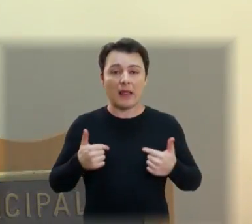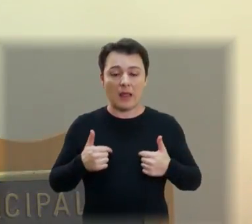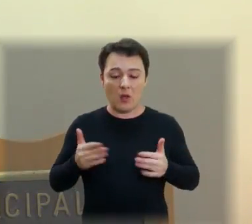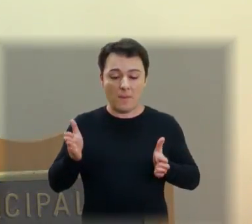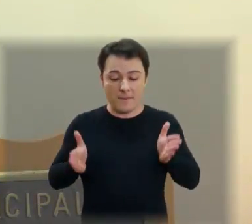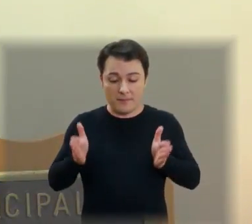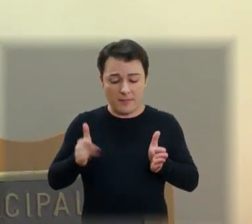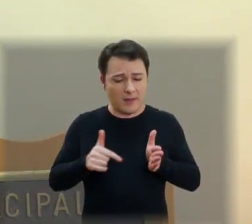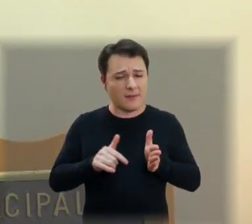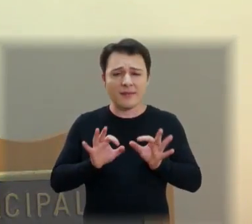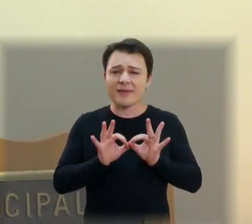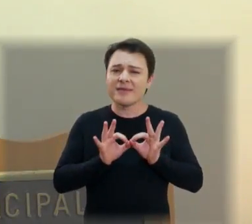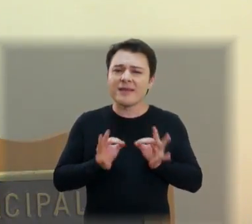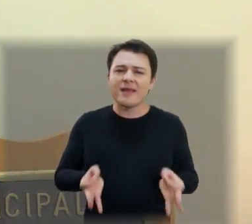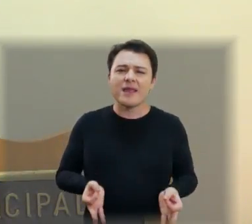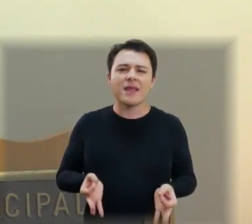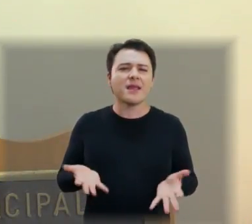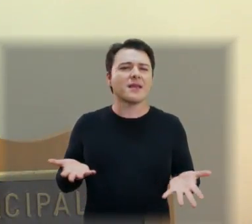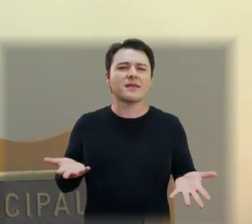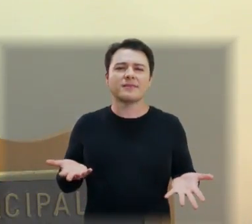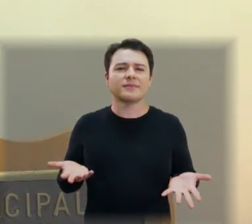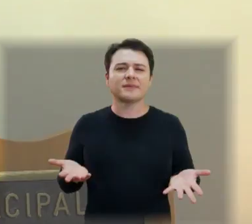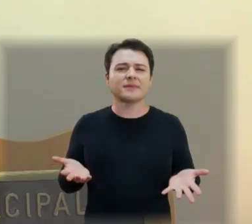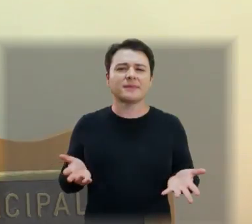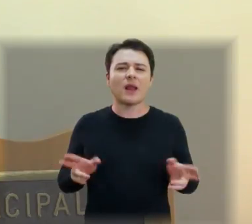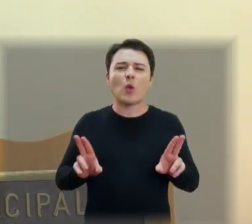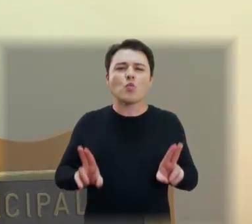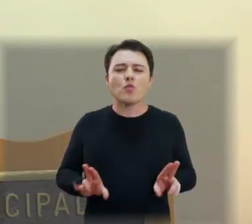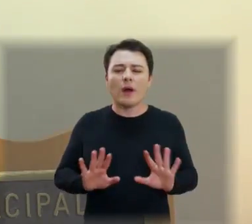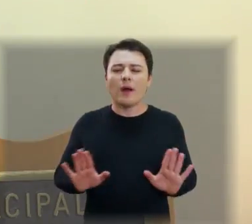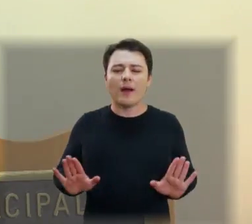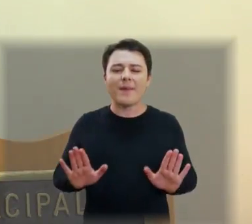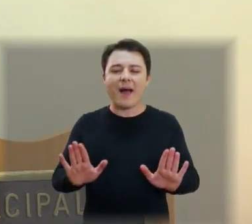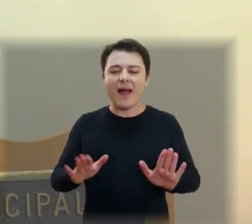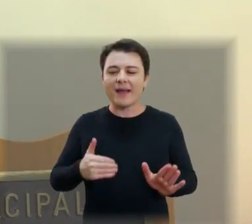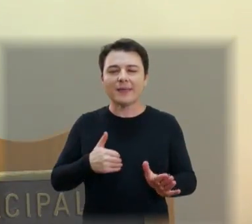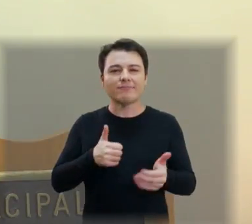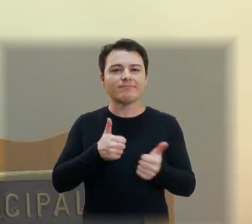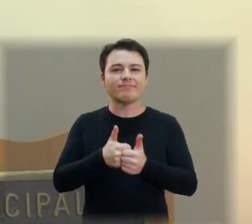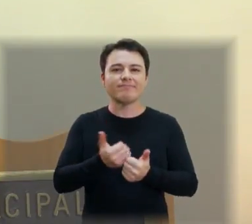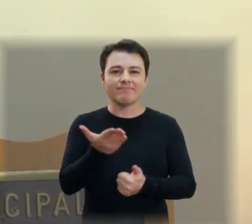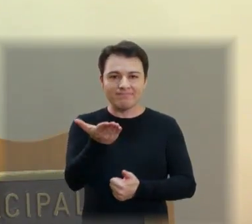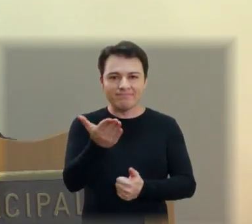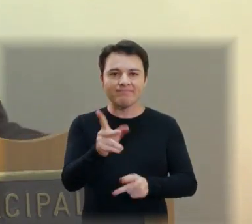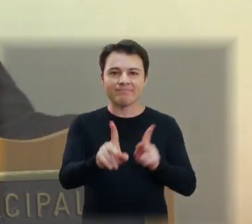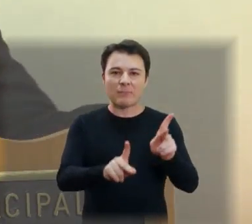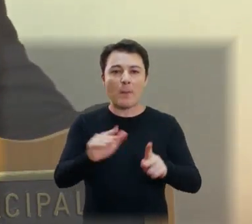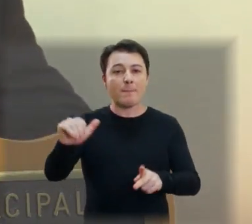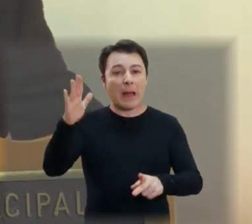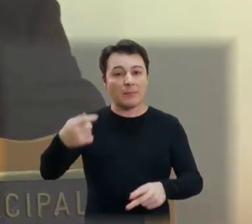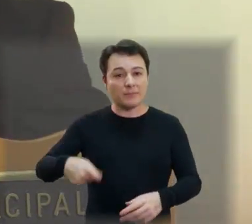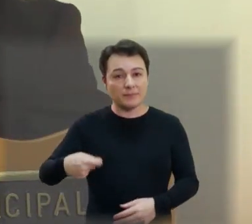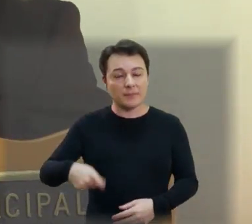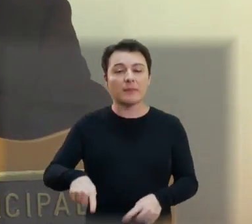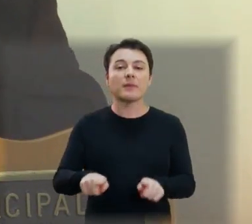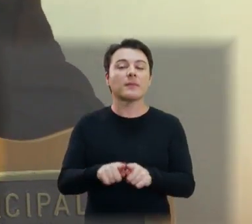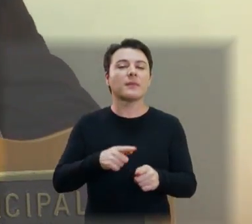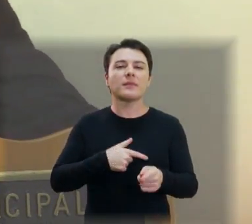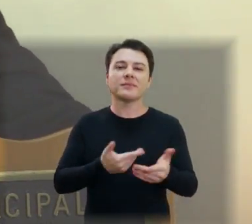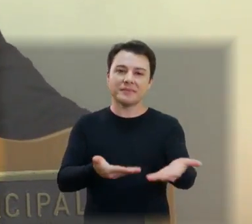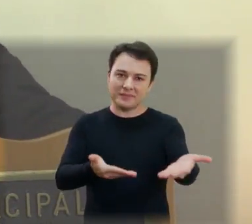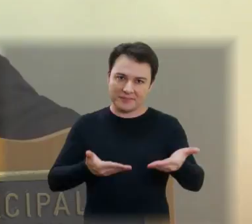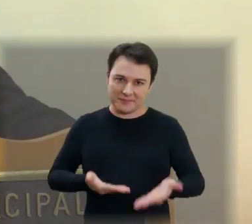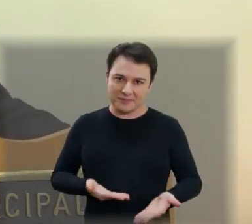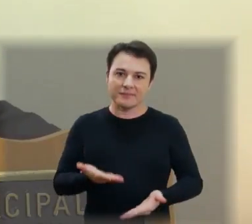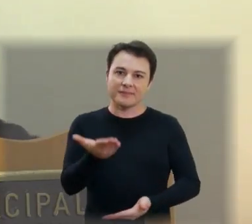É um mandato simples, humilde, mas está perto de quem mais precisa. Também eu quero aqui convidar toda a